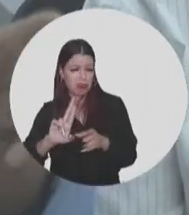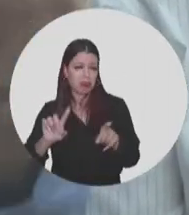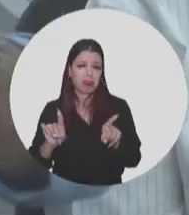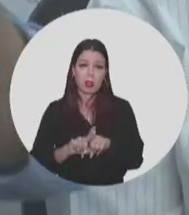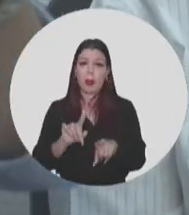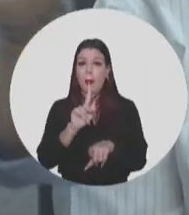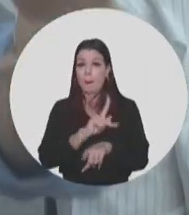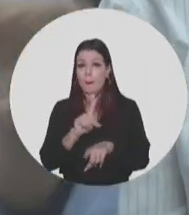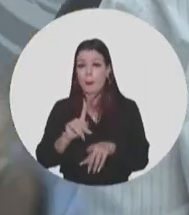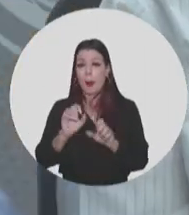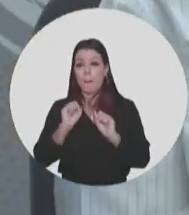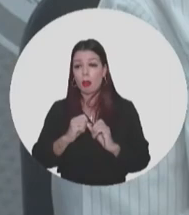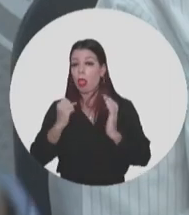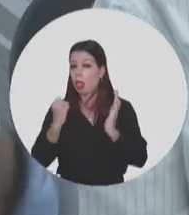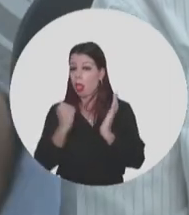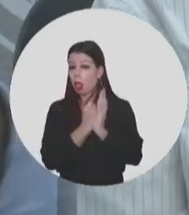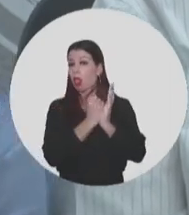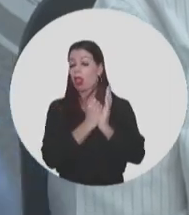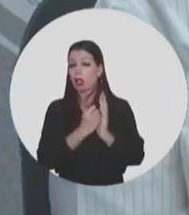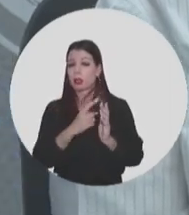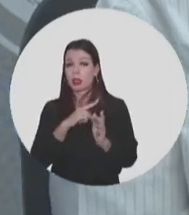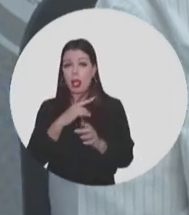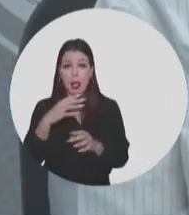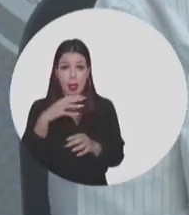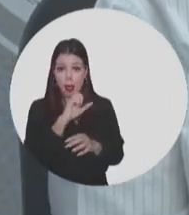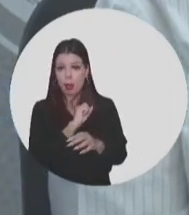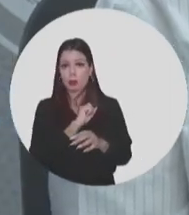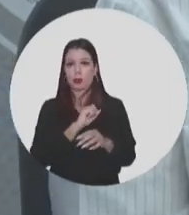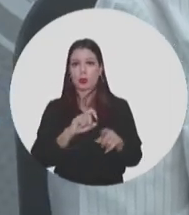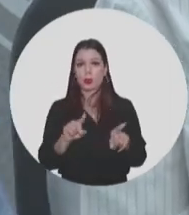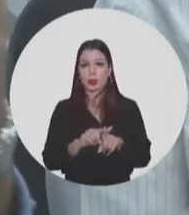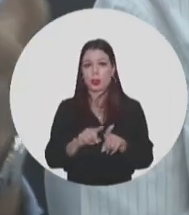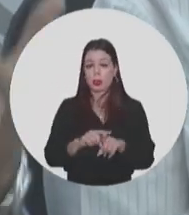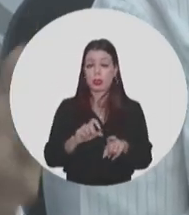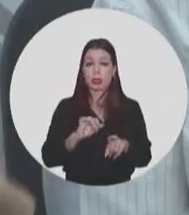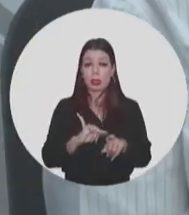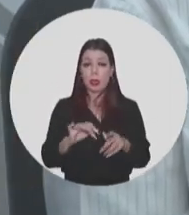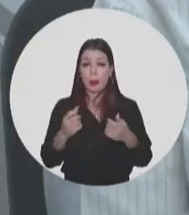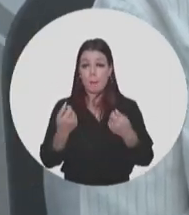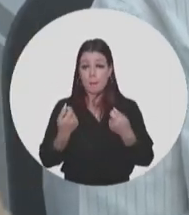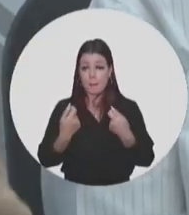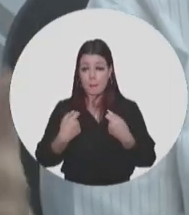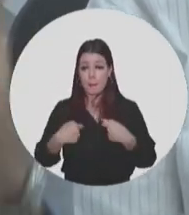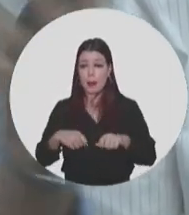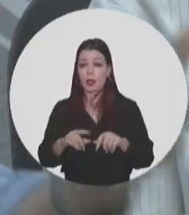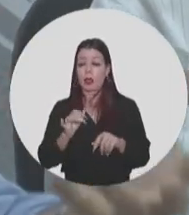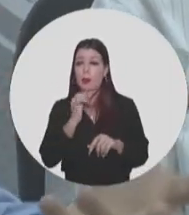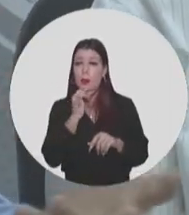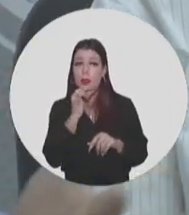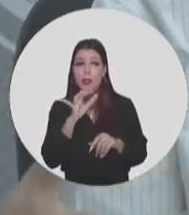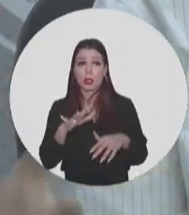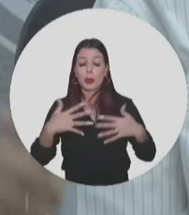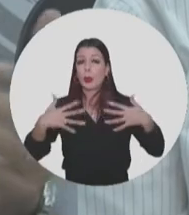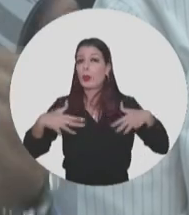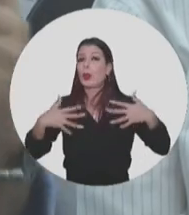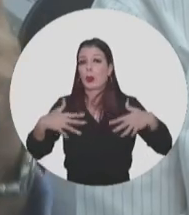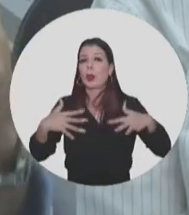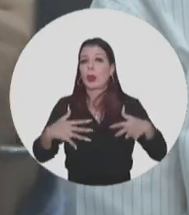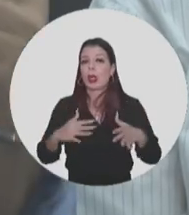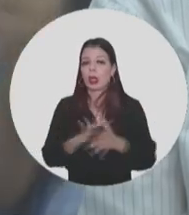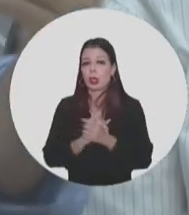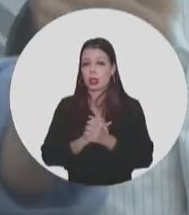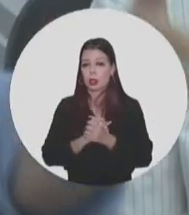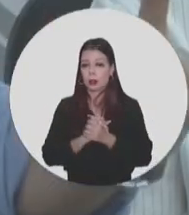vão ser tomadas pelo governo do estado para aumentar a segurança aqui nas escolas de Mato Grosso do Sul. Eu vou começar falando sobre